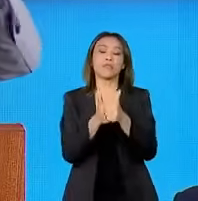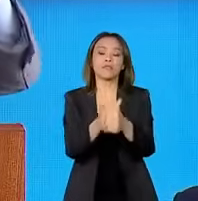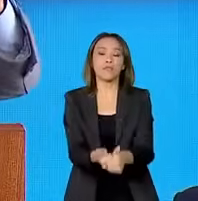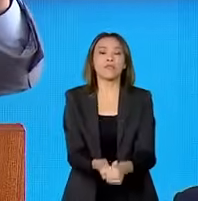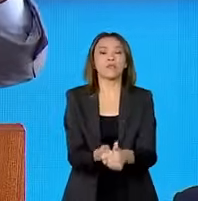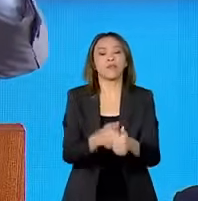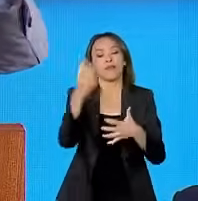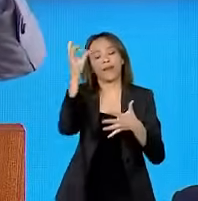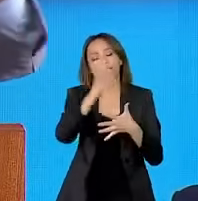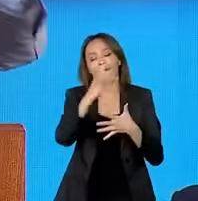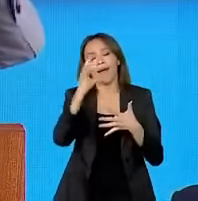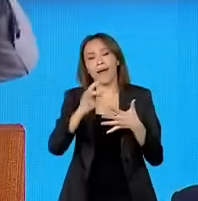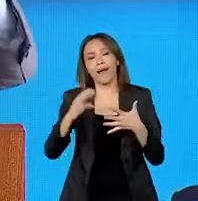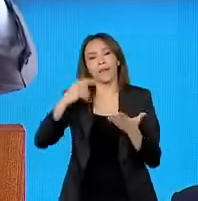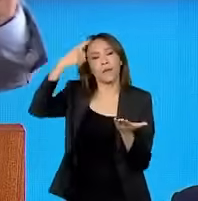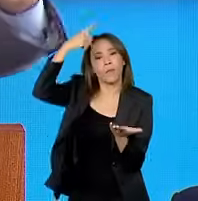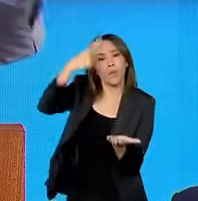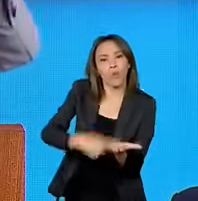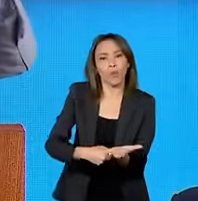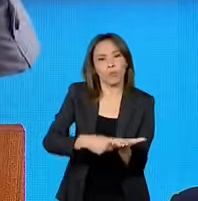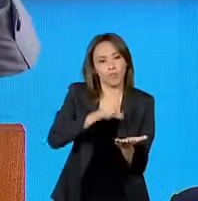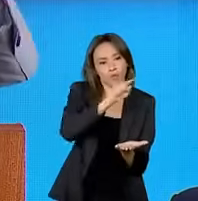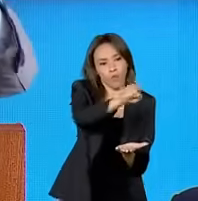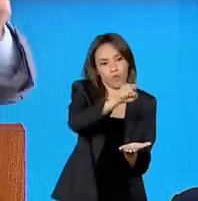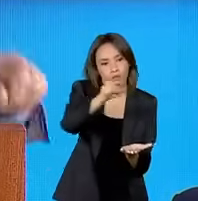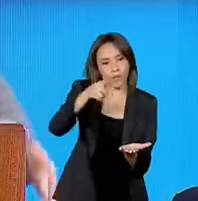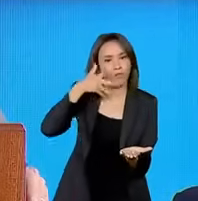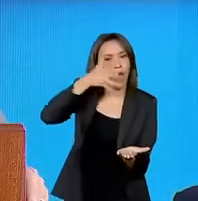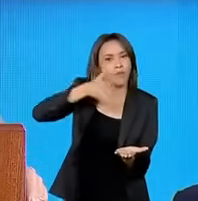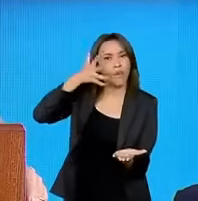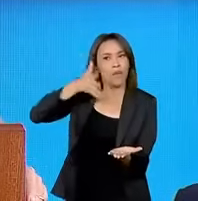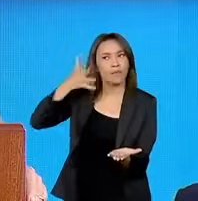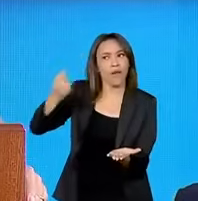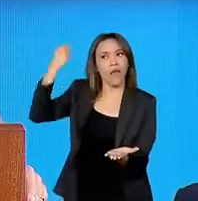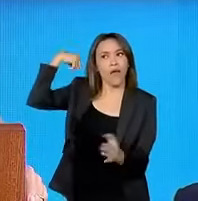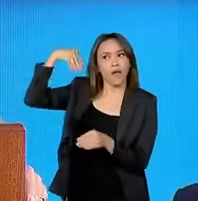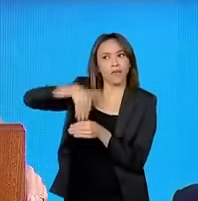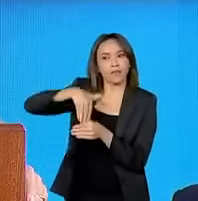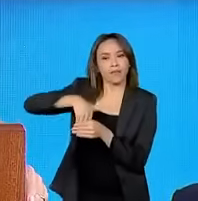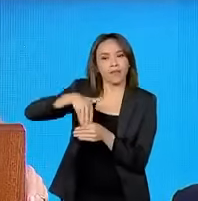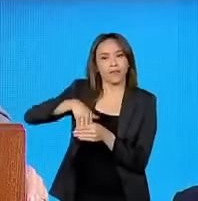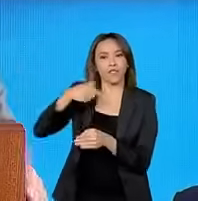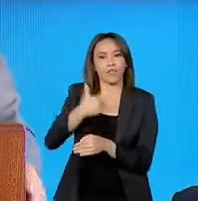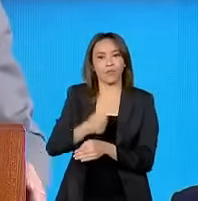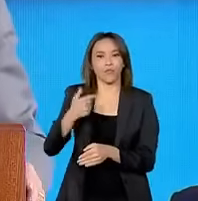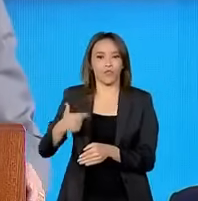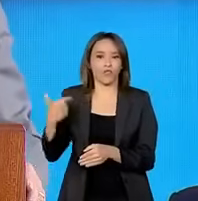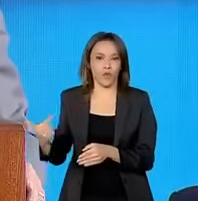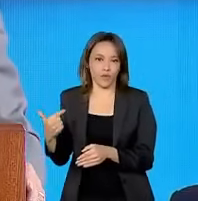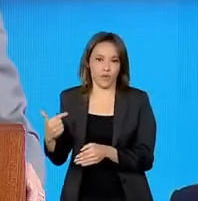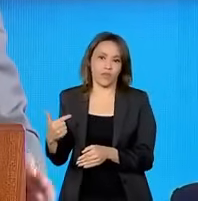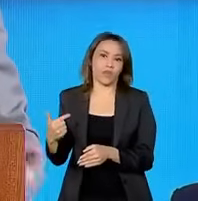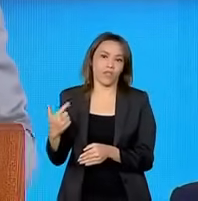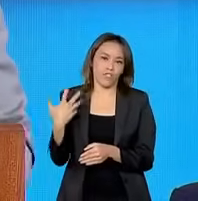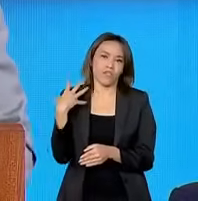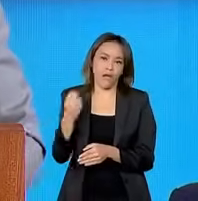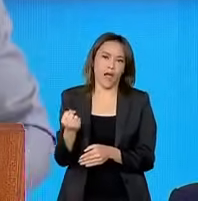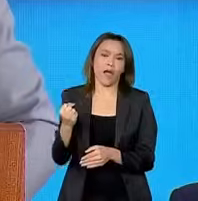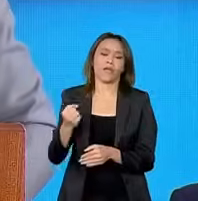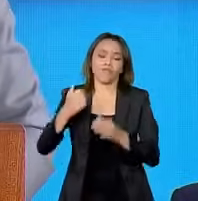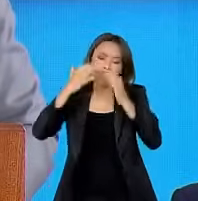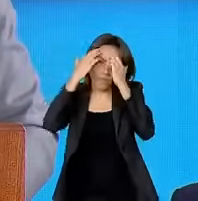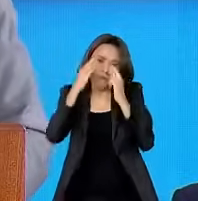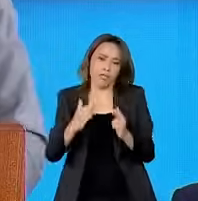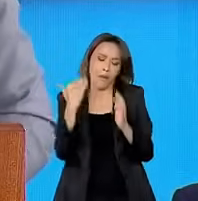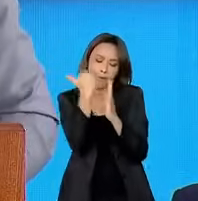cada palavra que nós falamos na nossa campanha de 2022 para que a gente termine o